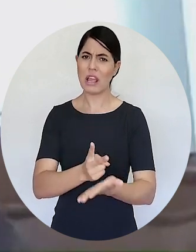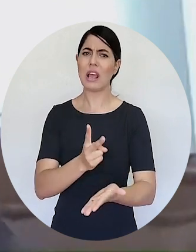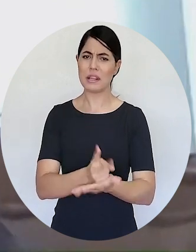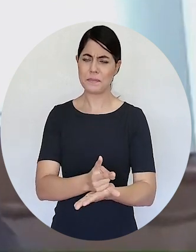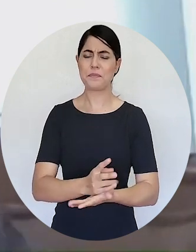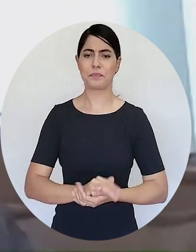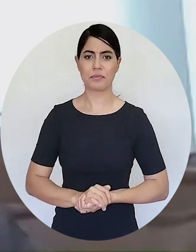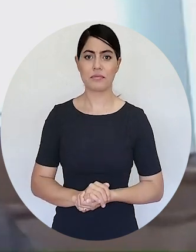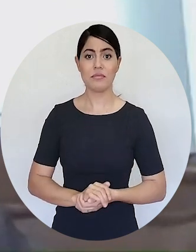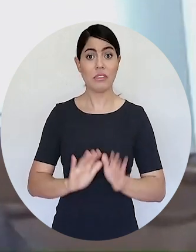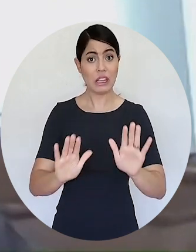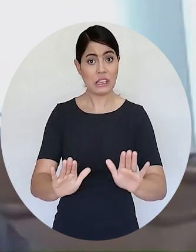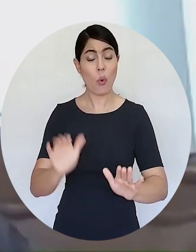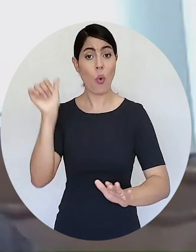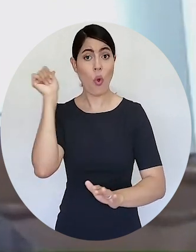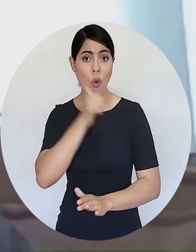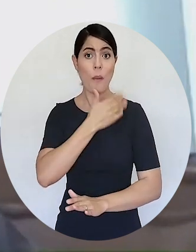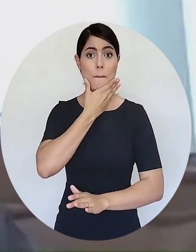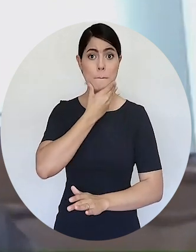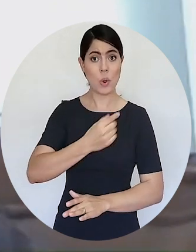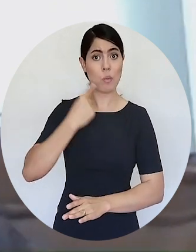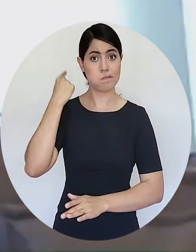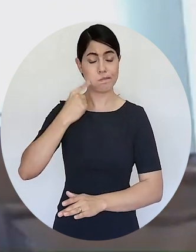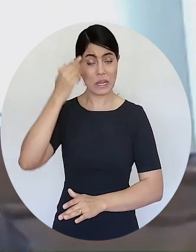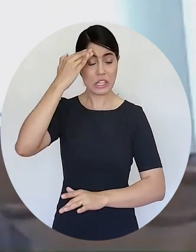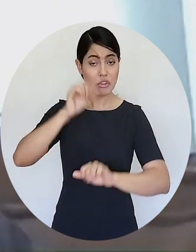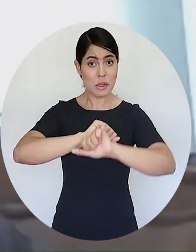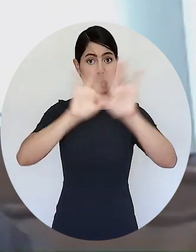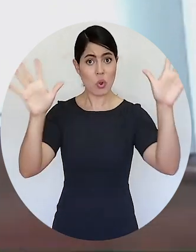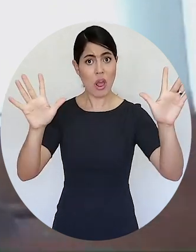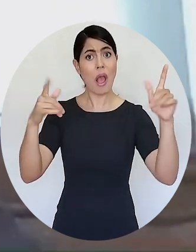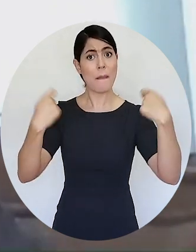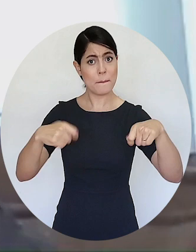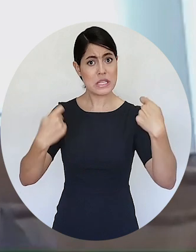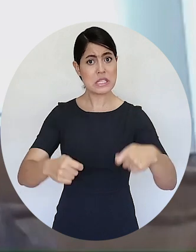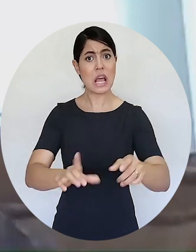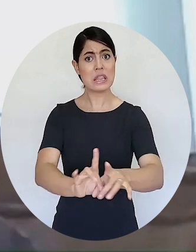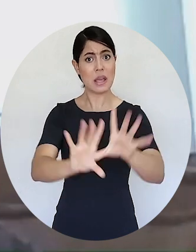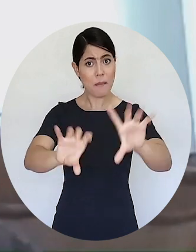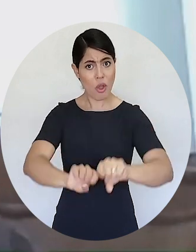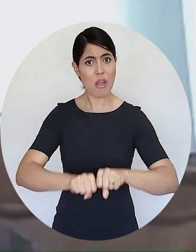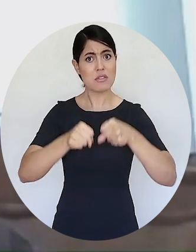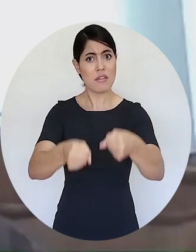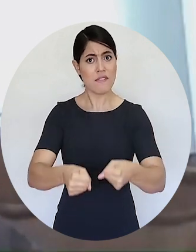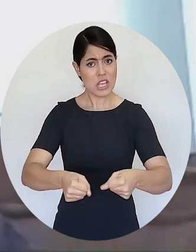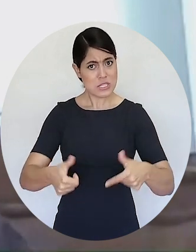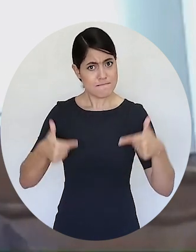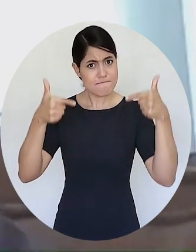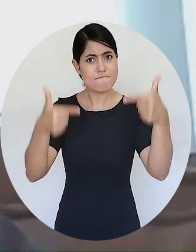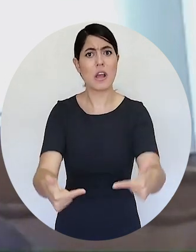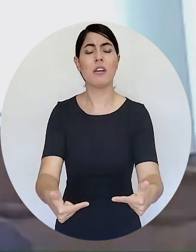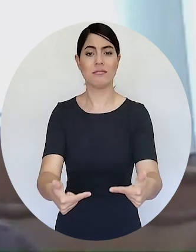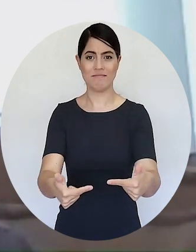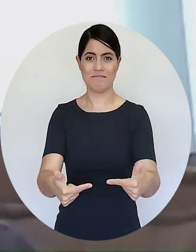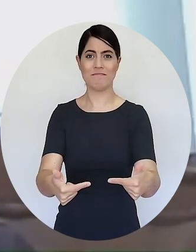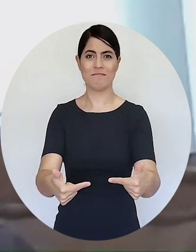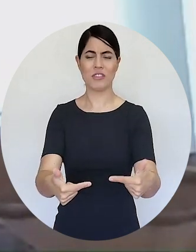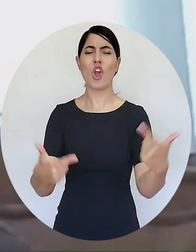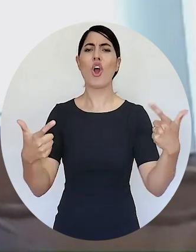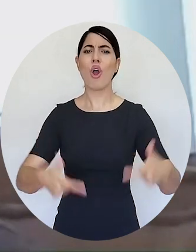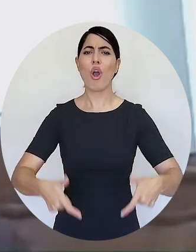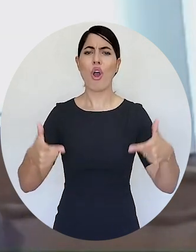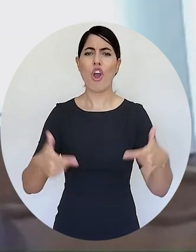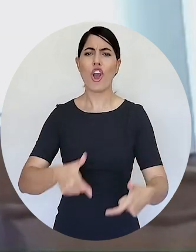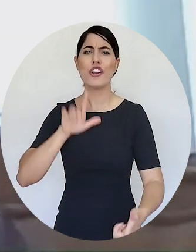advogados e advogadas têm que ter essa visão, essa luta pela democracia, e ela passa, sem dúvida,